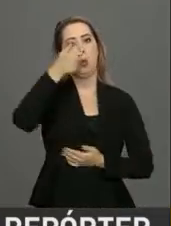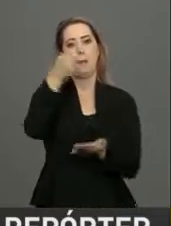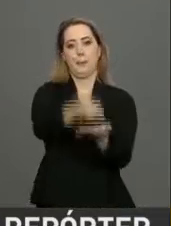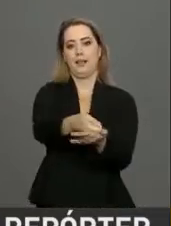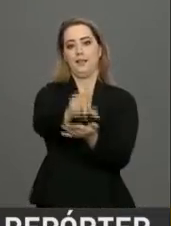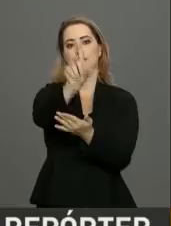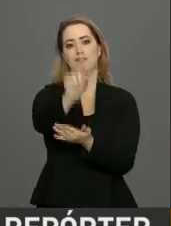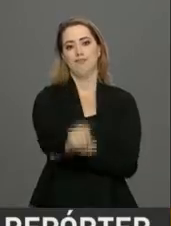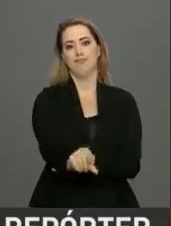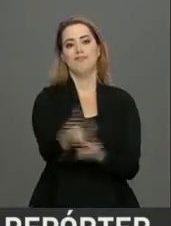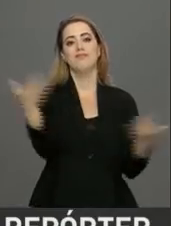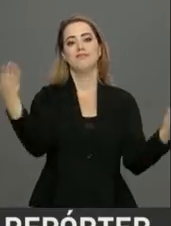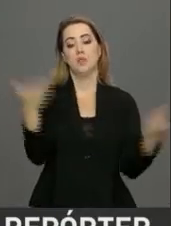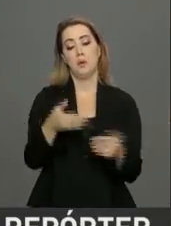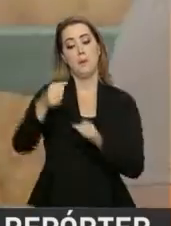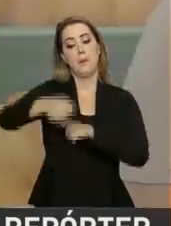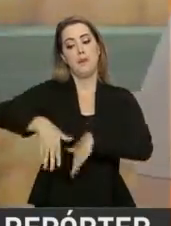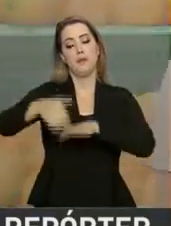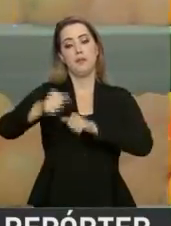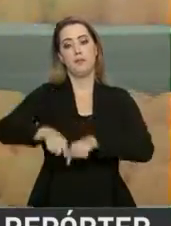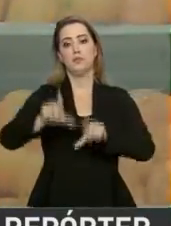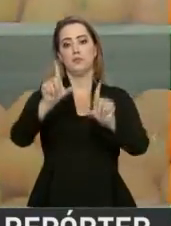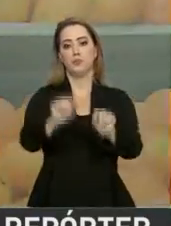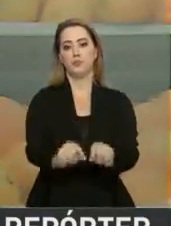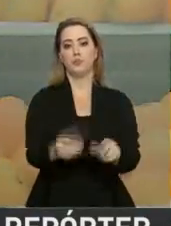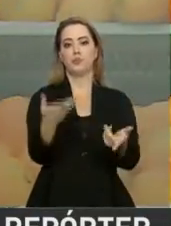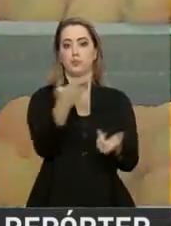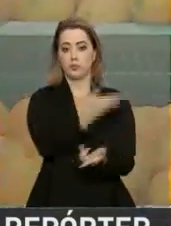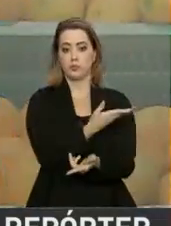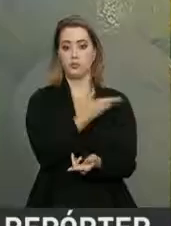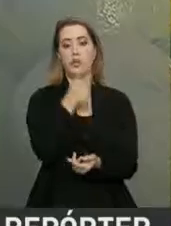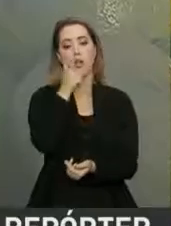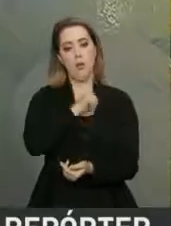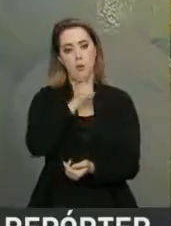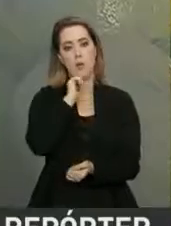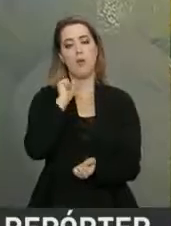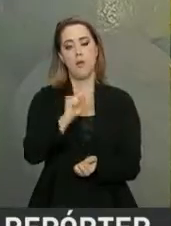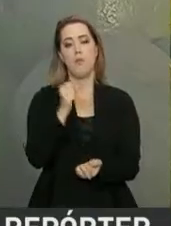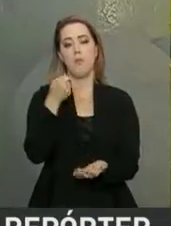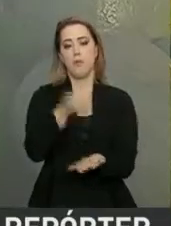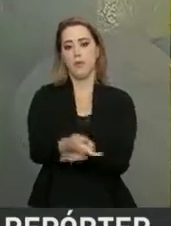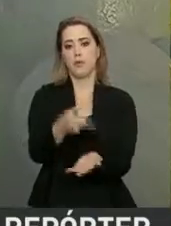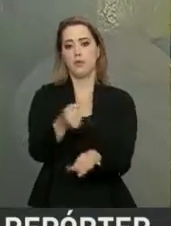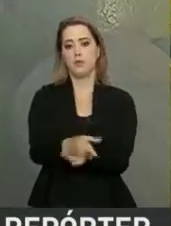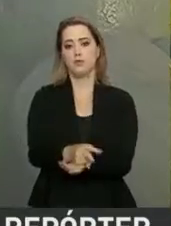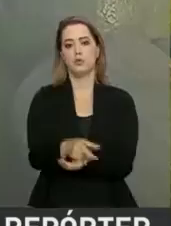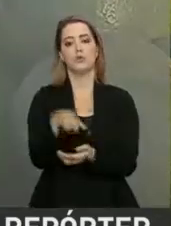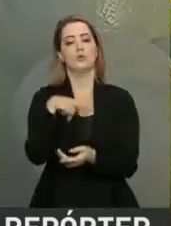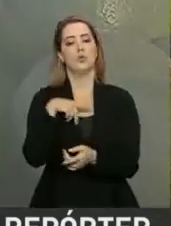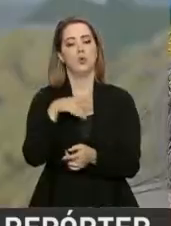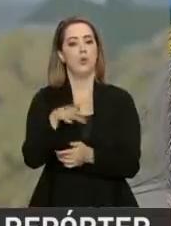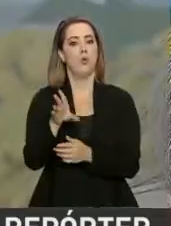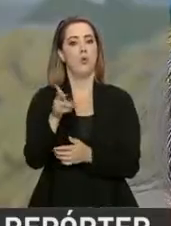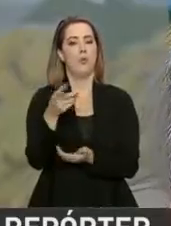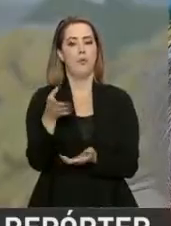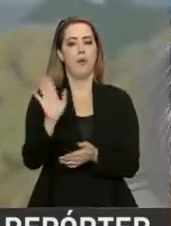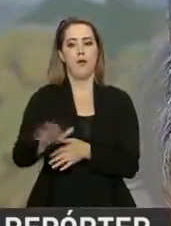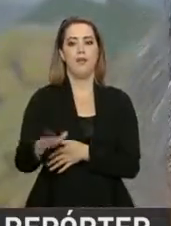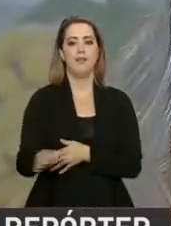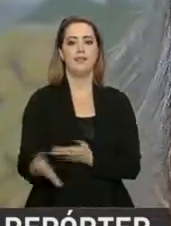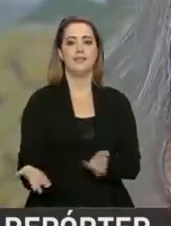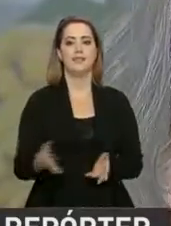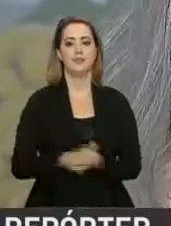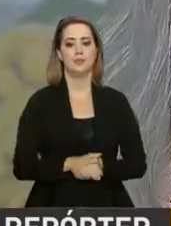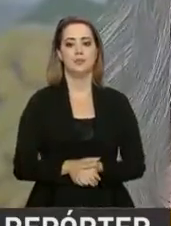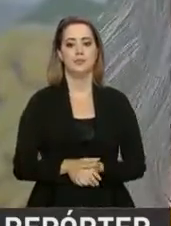hortaliças ficaram mais baratas em setembro. Agora, a Rita vai poder comprar o que precisa para a sua dieta sem pesar no bolso. Você entrar